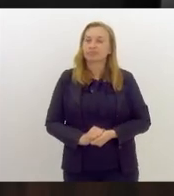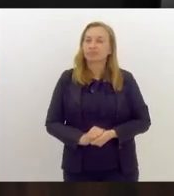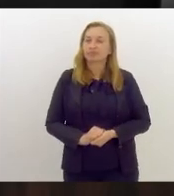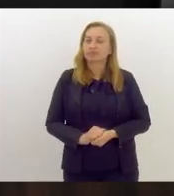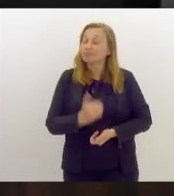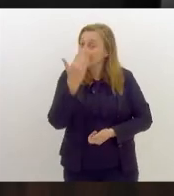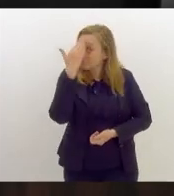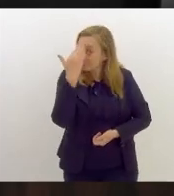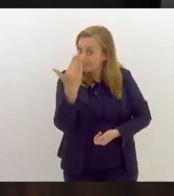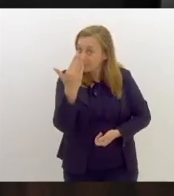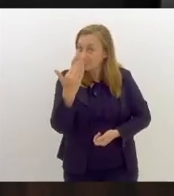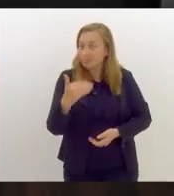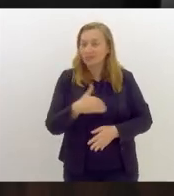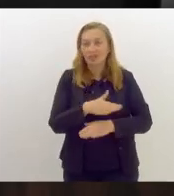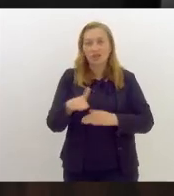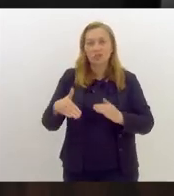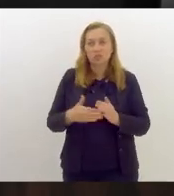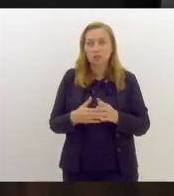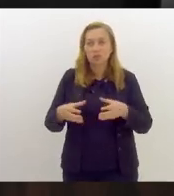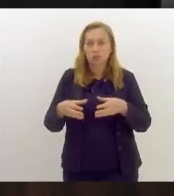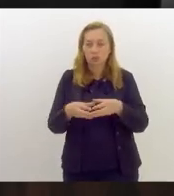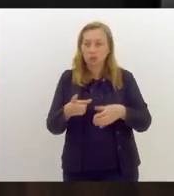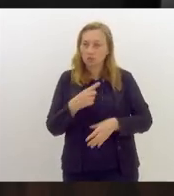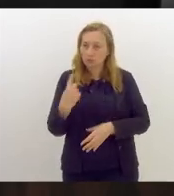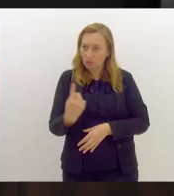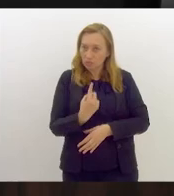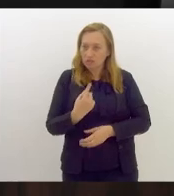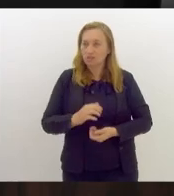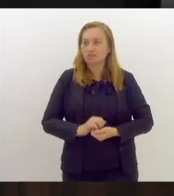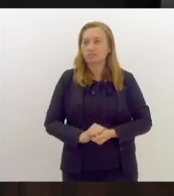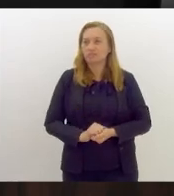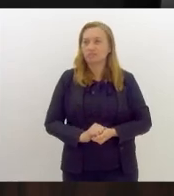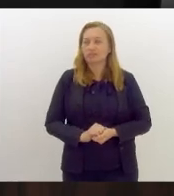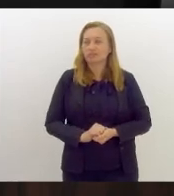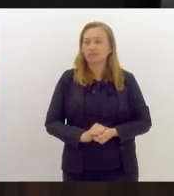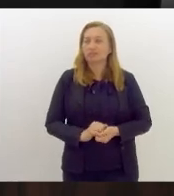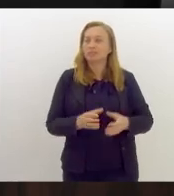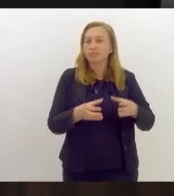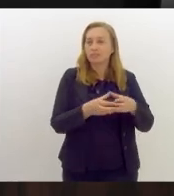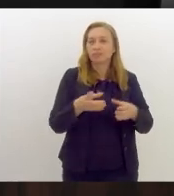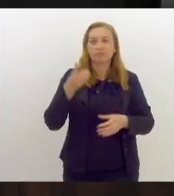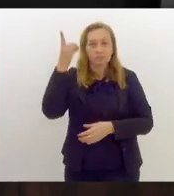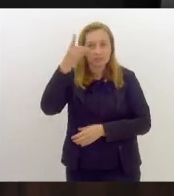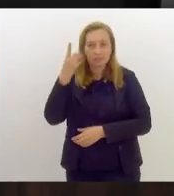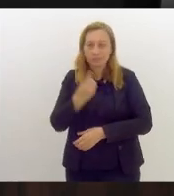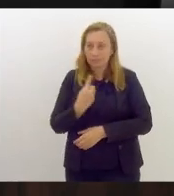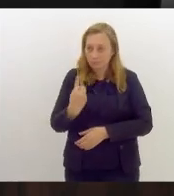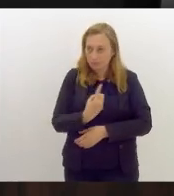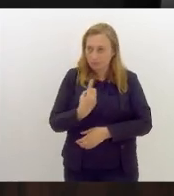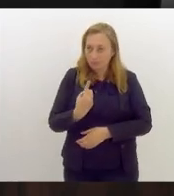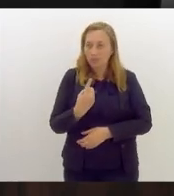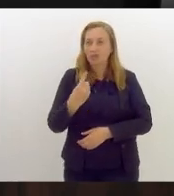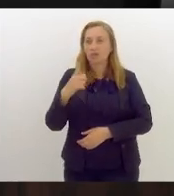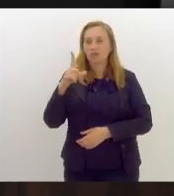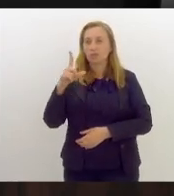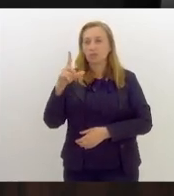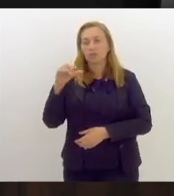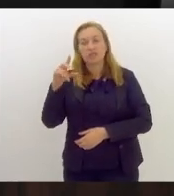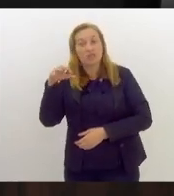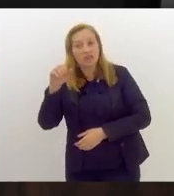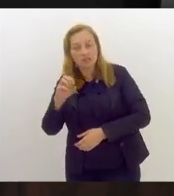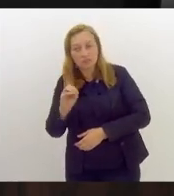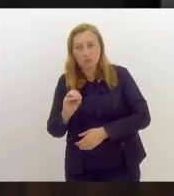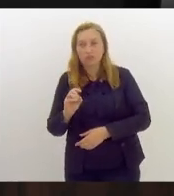agradecer a toda a nossa equipe equipe do nosso Deputado Luciano Vieira e